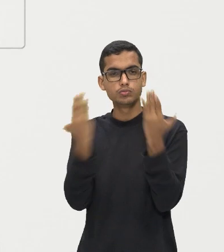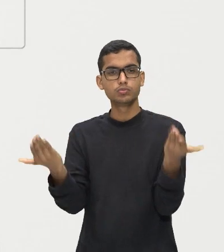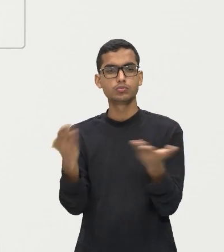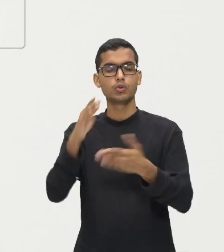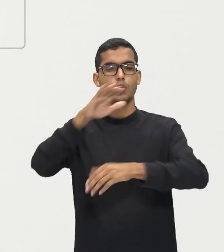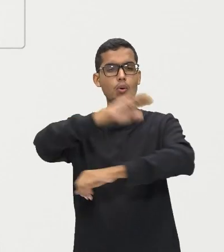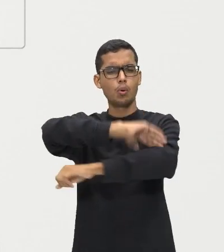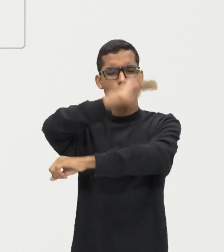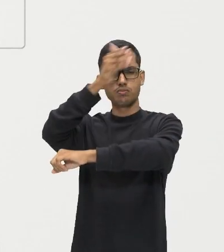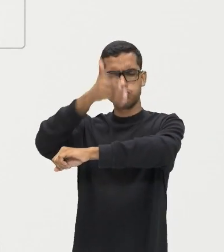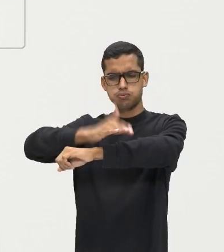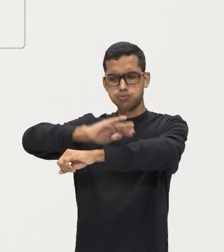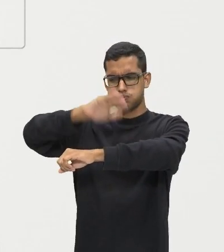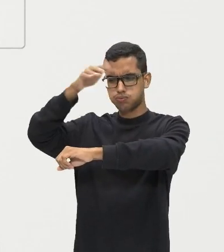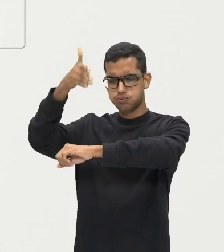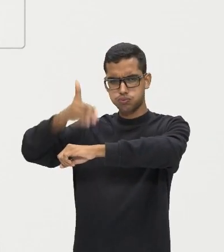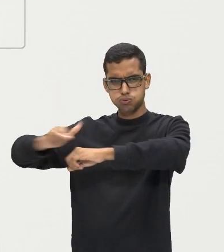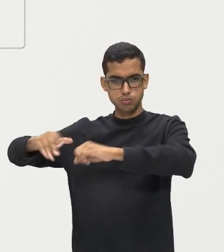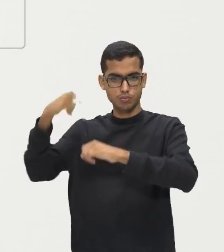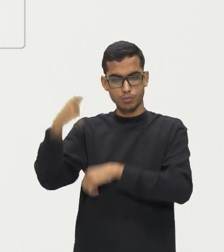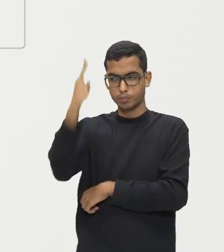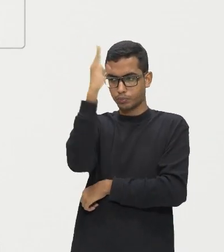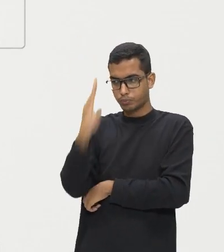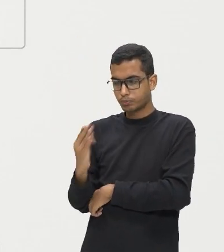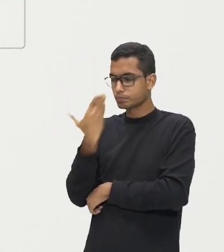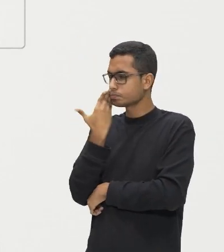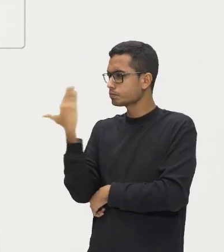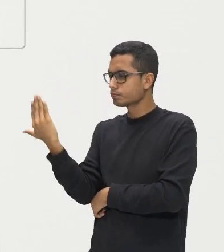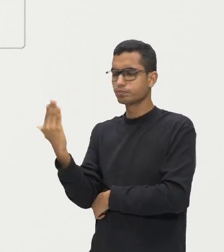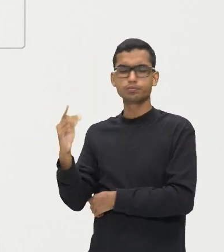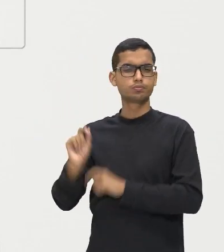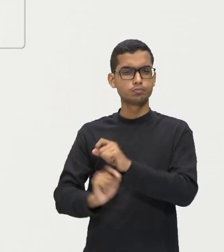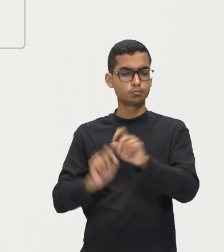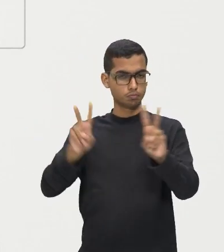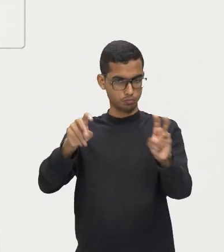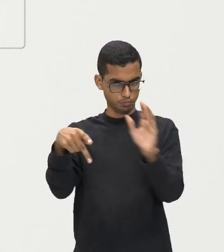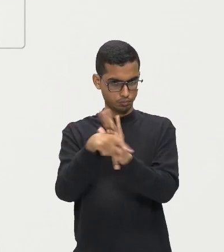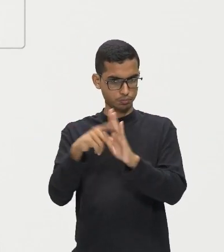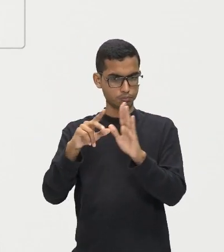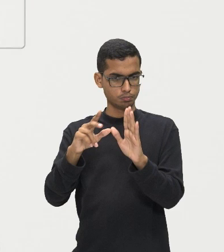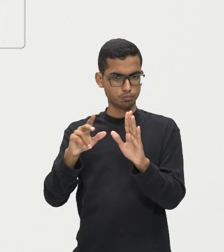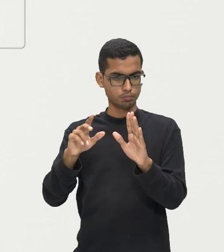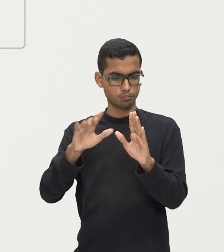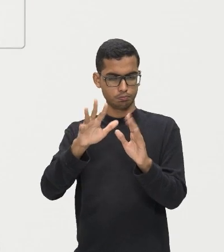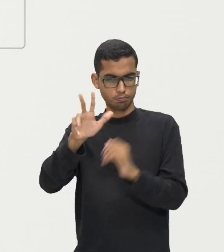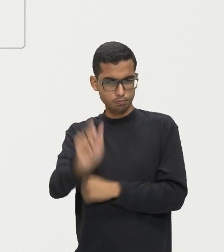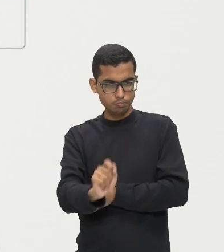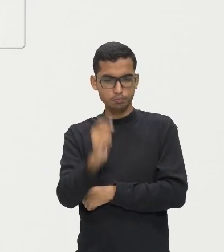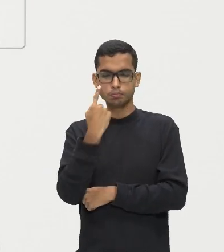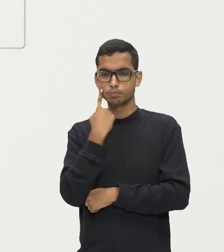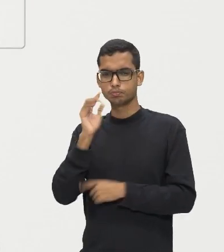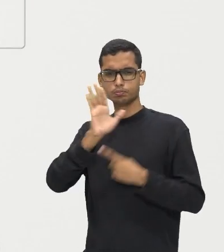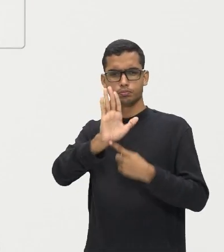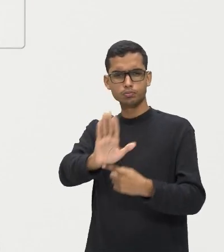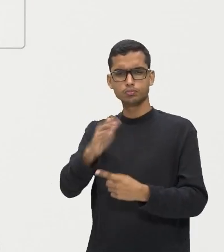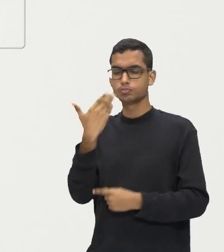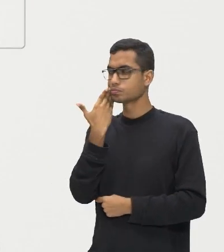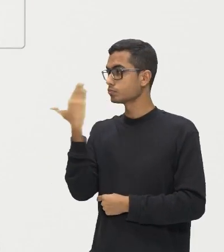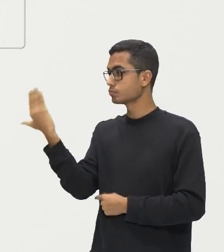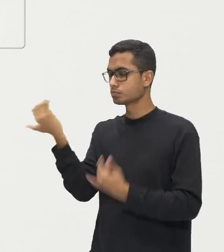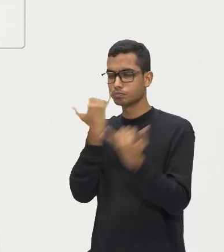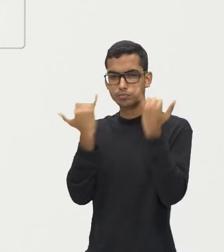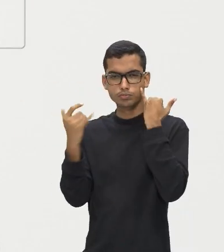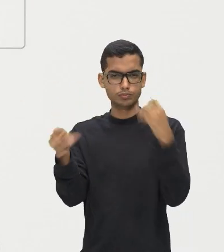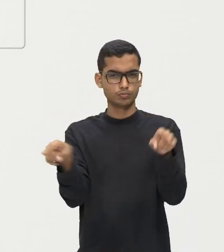Brasil. Esse é o título do mapa, porque ele está identificando o assunto que está sendo tratado. E ele traz ainda mais uma